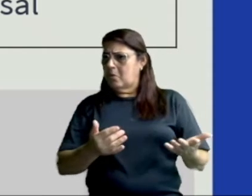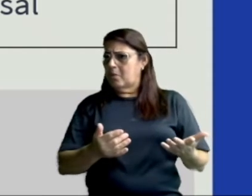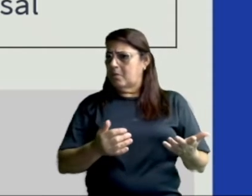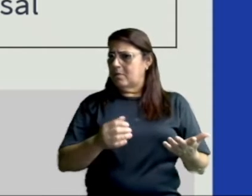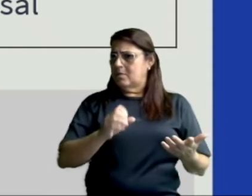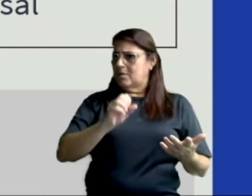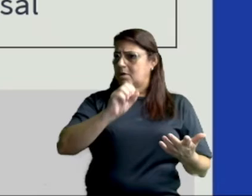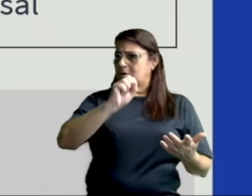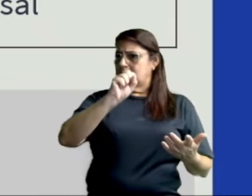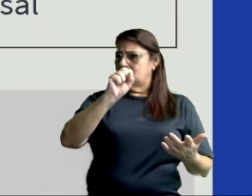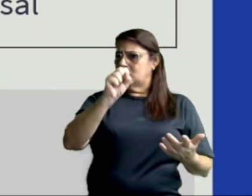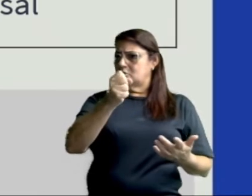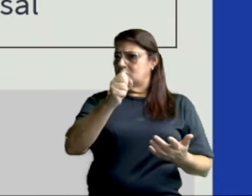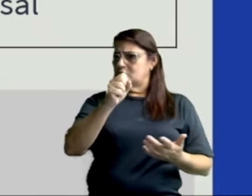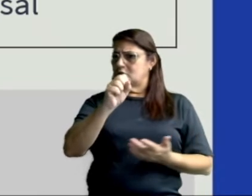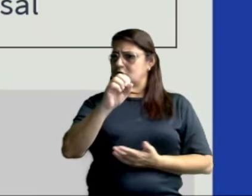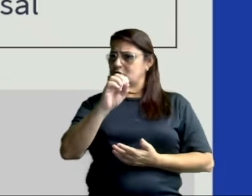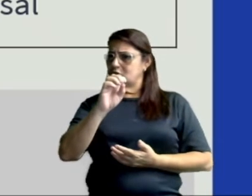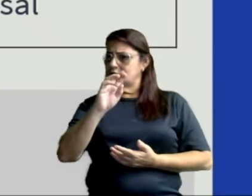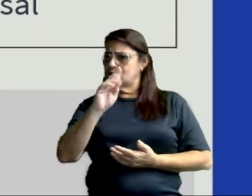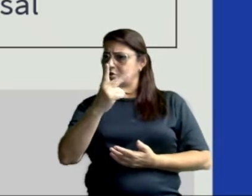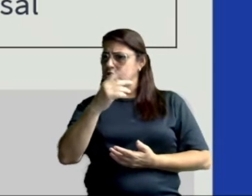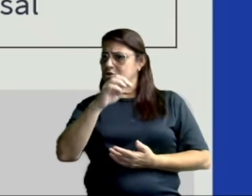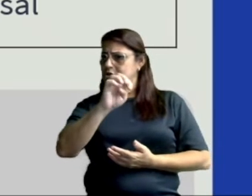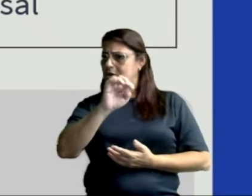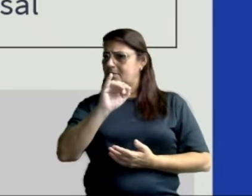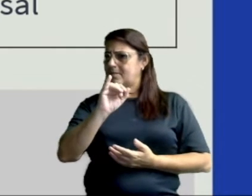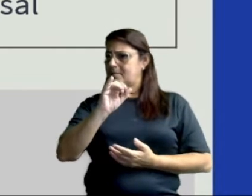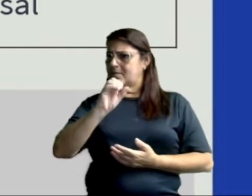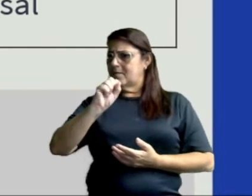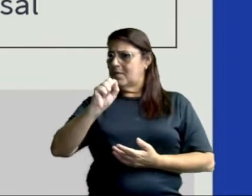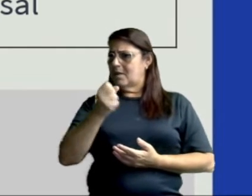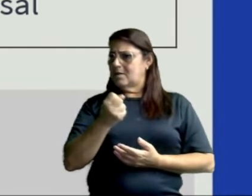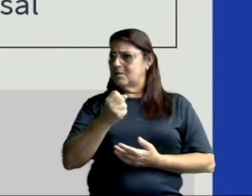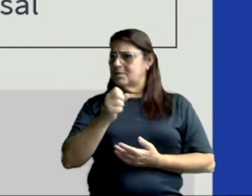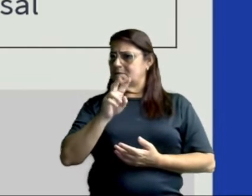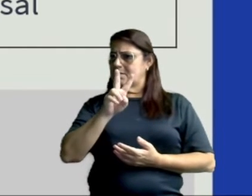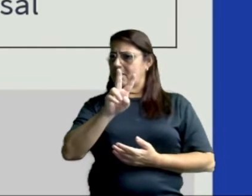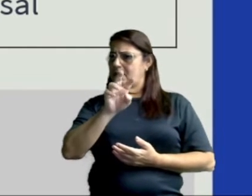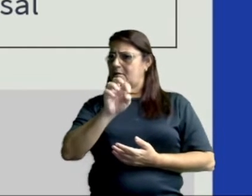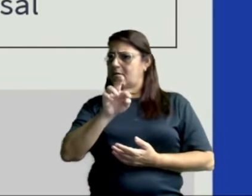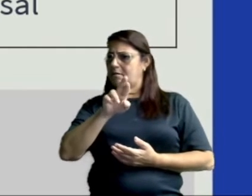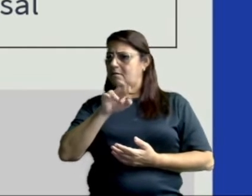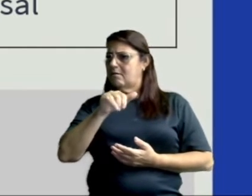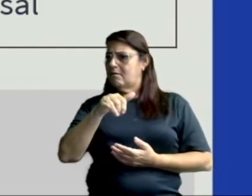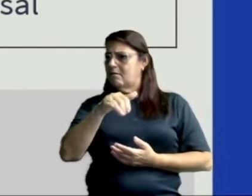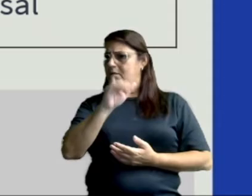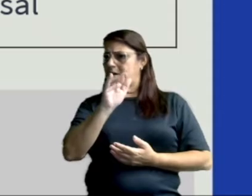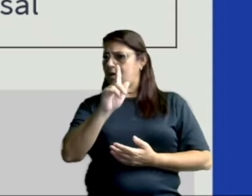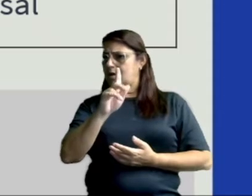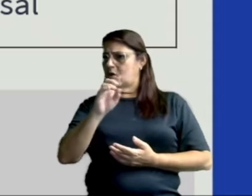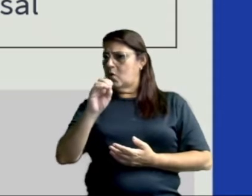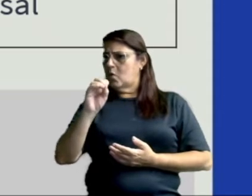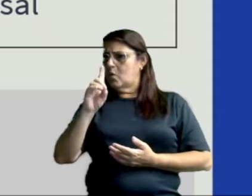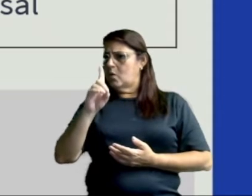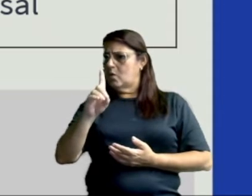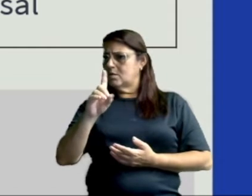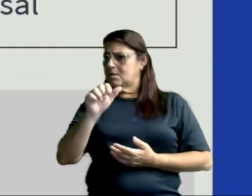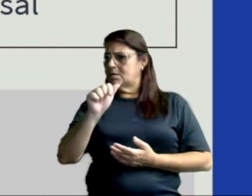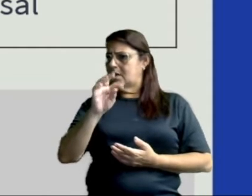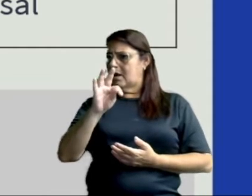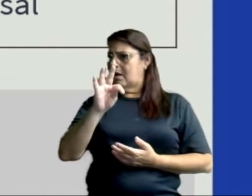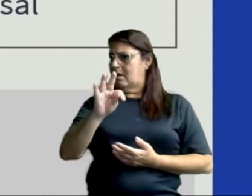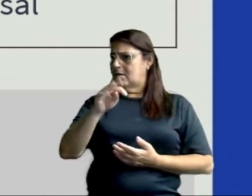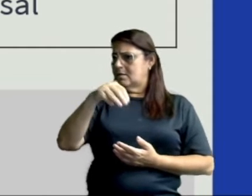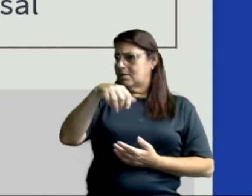matemática deveria ficar com letra maiúscula, tá? Ela é muito boa em matemática.